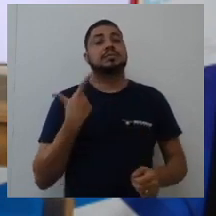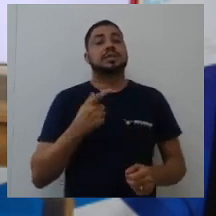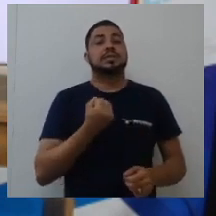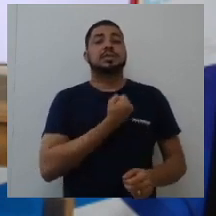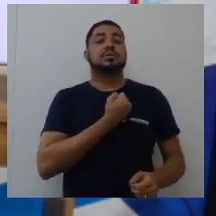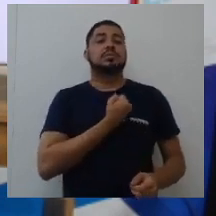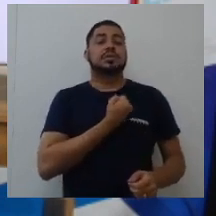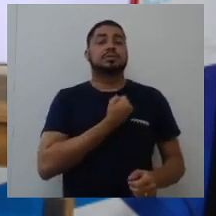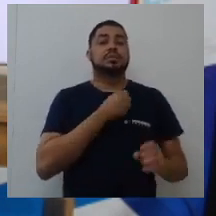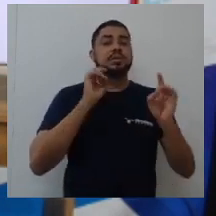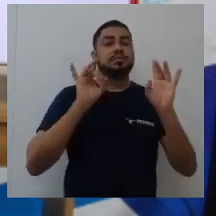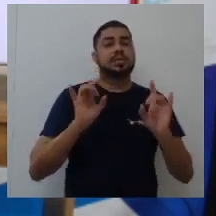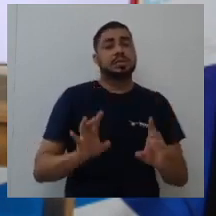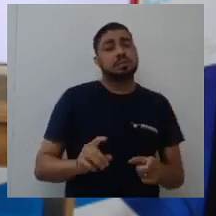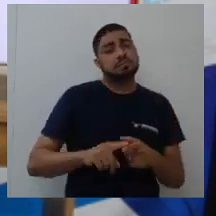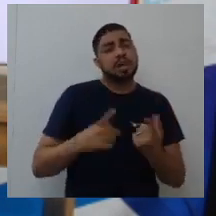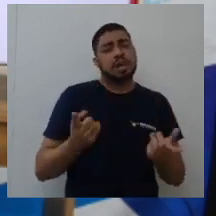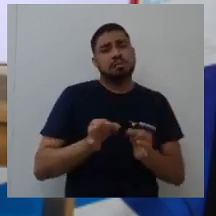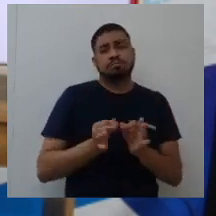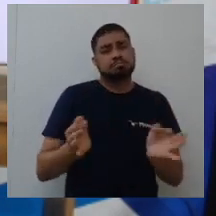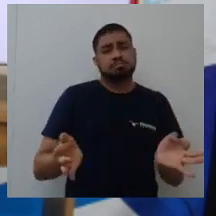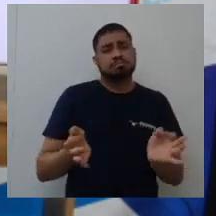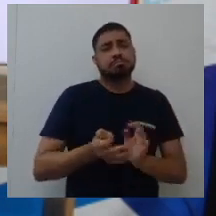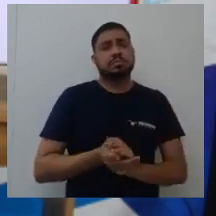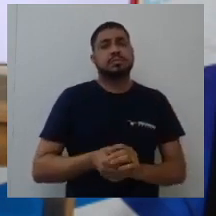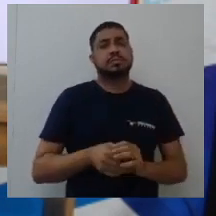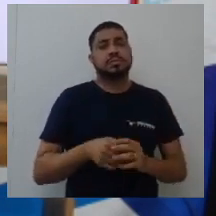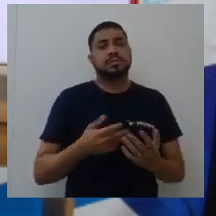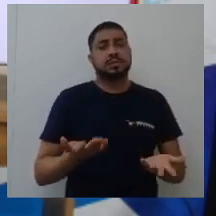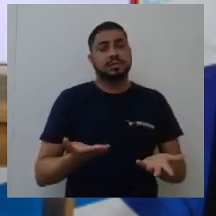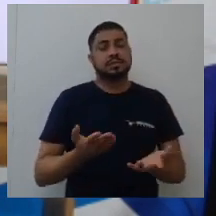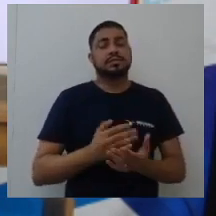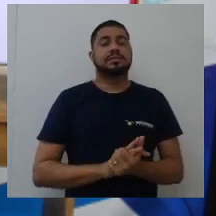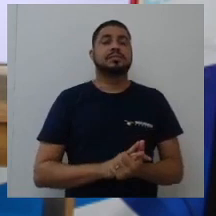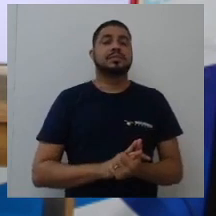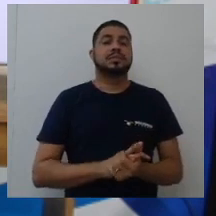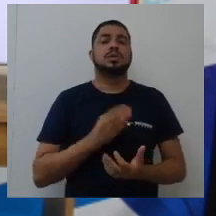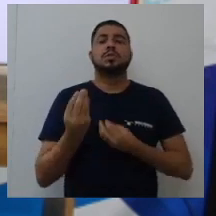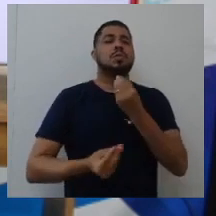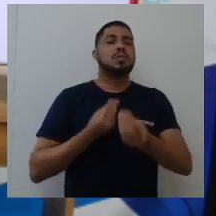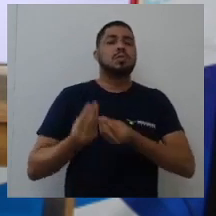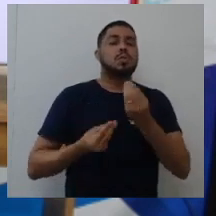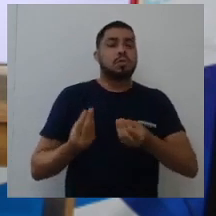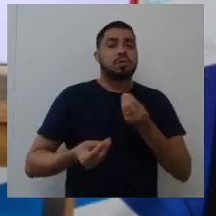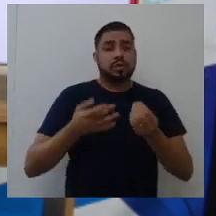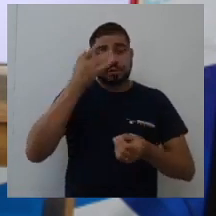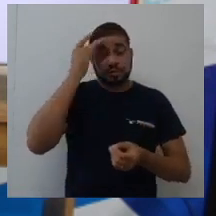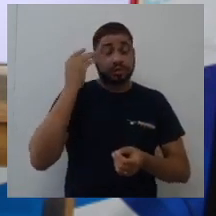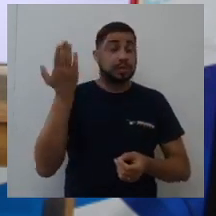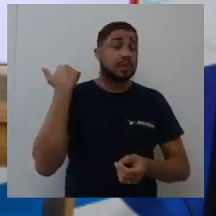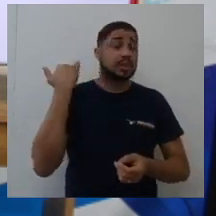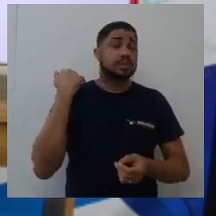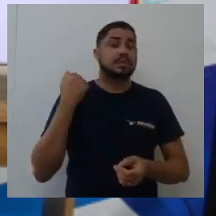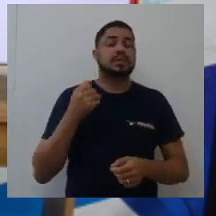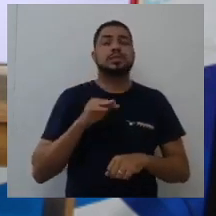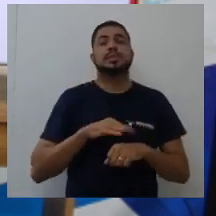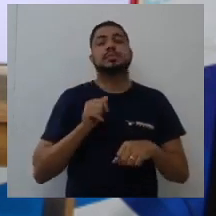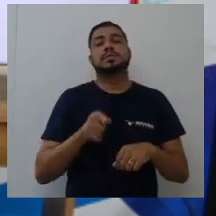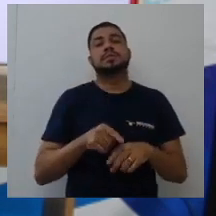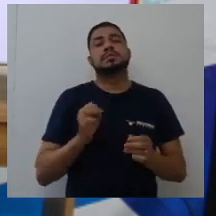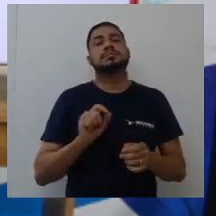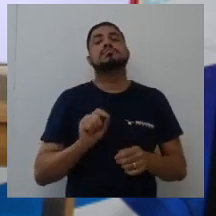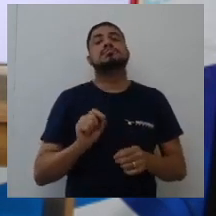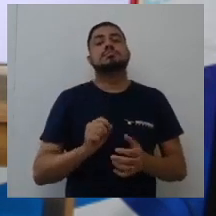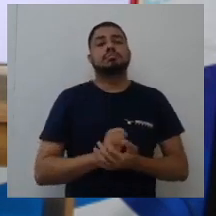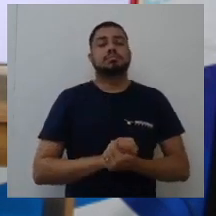número específico, mas ele é simplesmente isso daqui. Como que o pessoal da antiguidade chamava disso aqui?